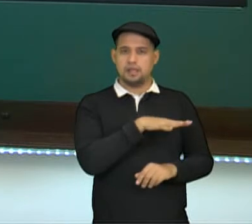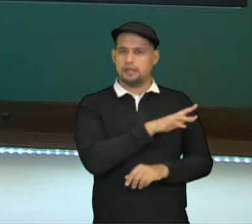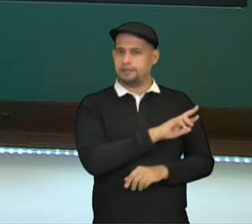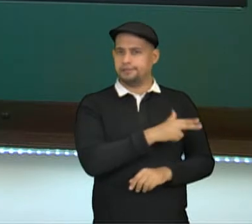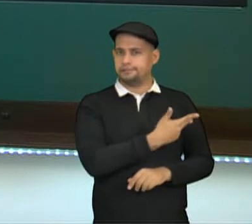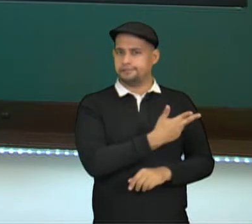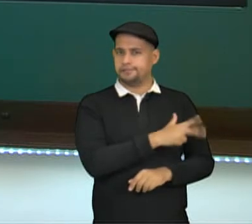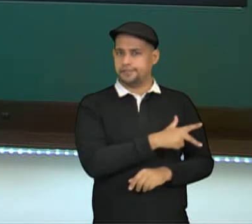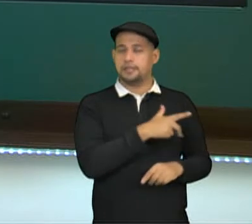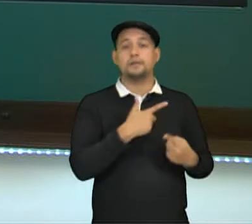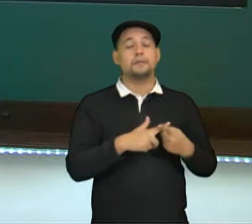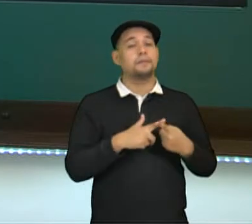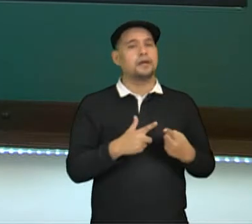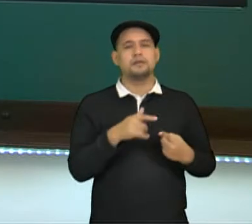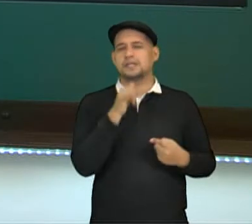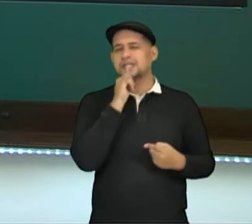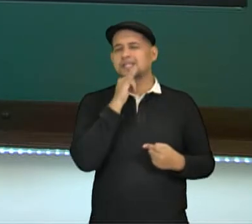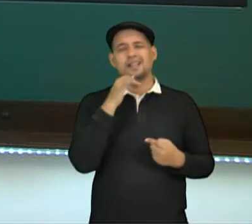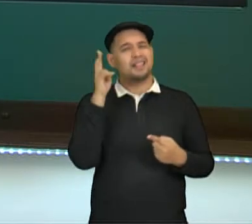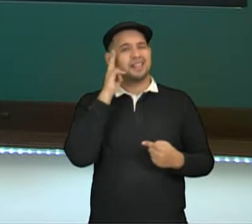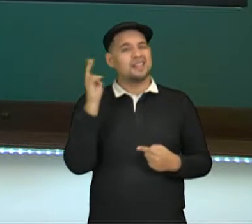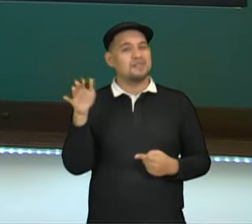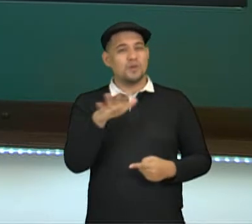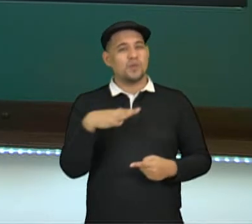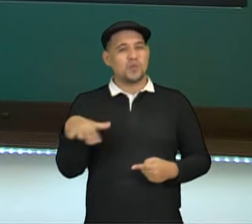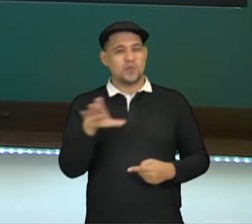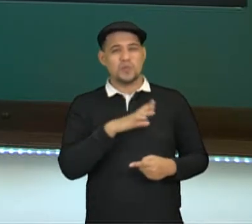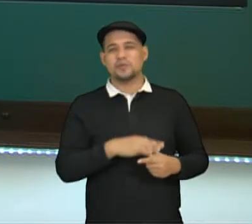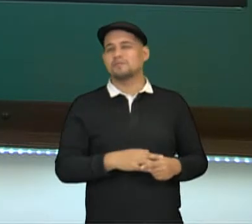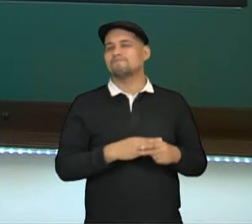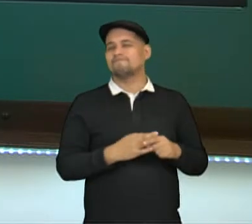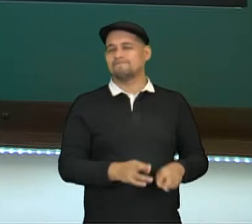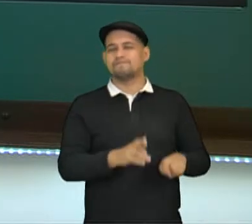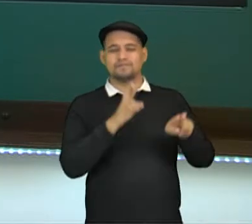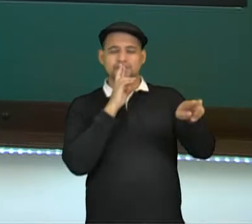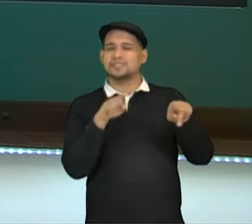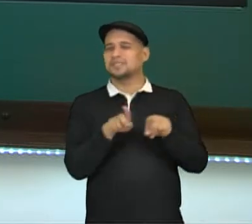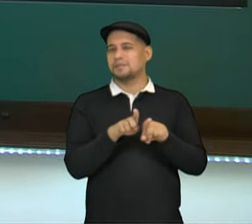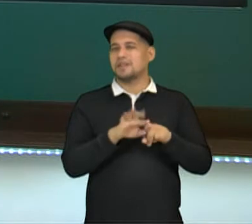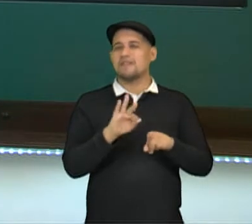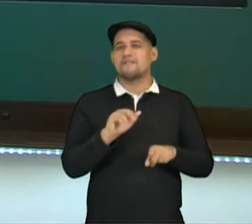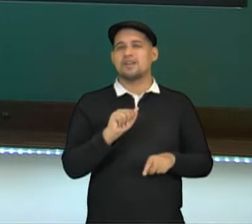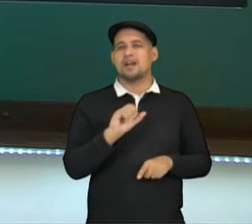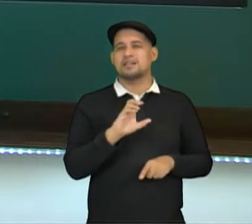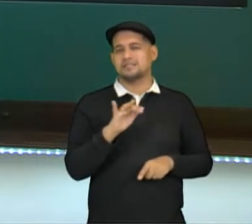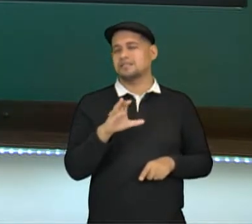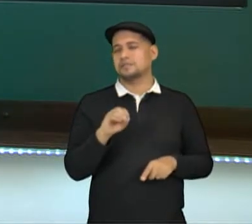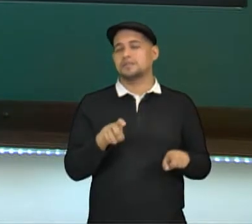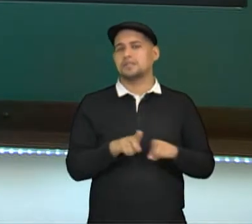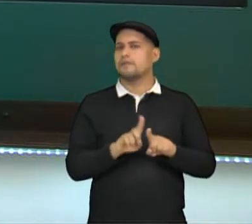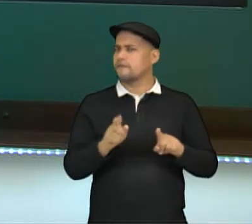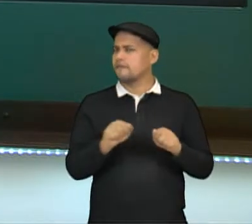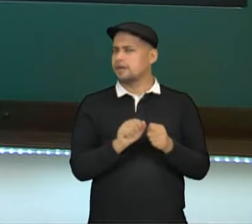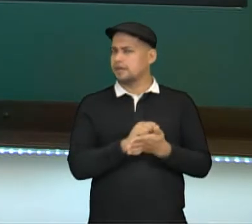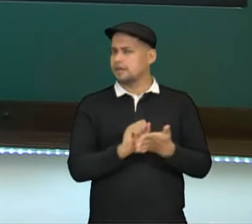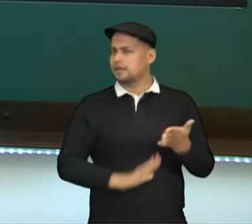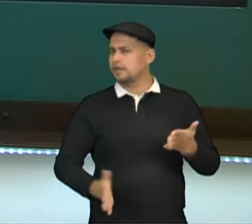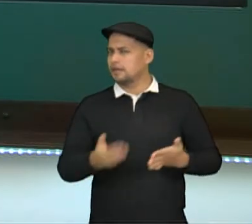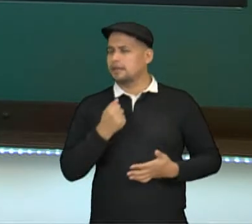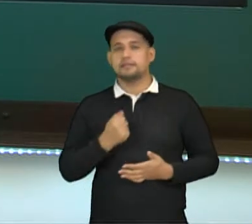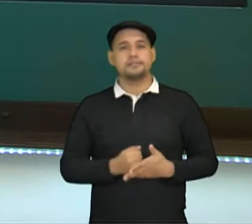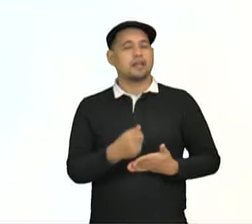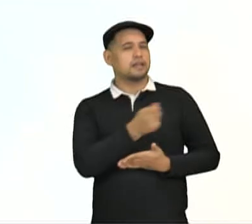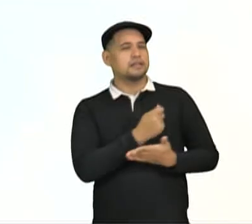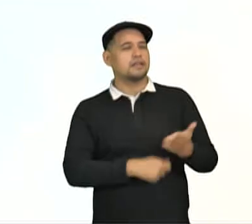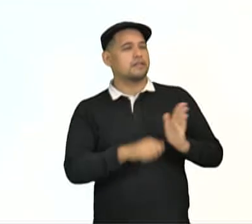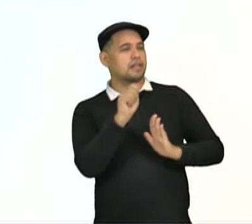Muito lembra nazismo, muito lembra o fascismo de Mussolini, a mesma temática. Então, vamos fazer um exercício agora, gente? Escreva um